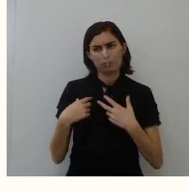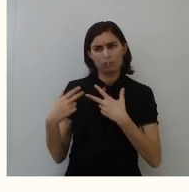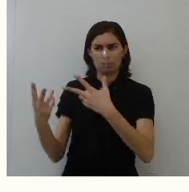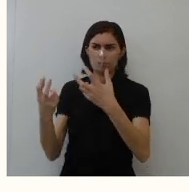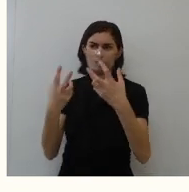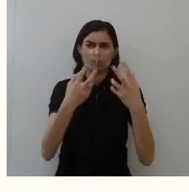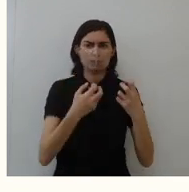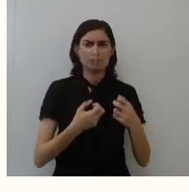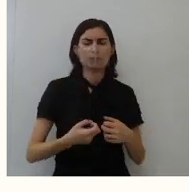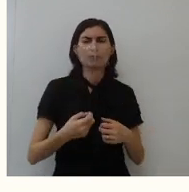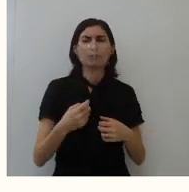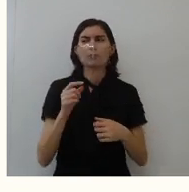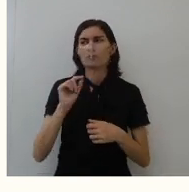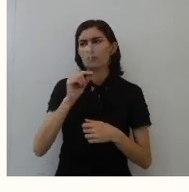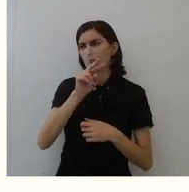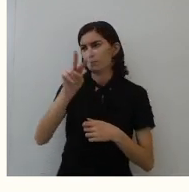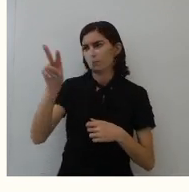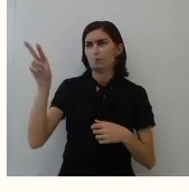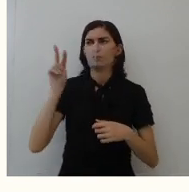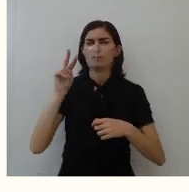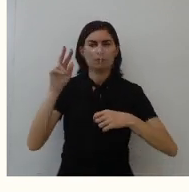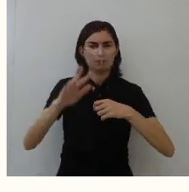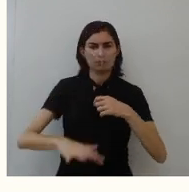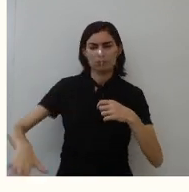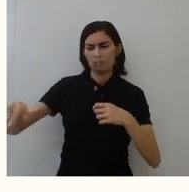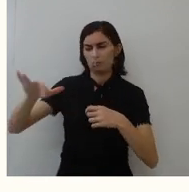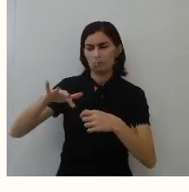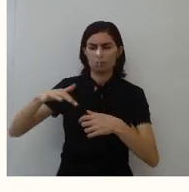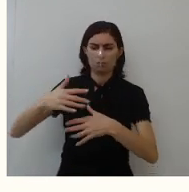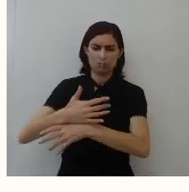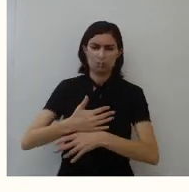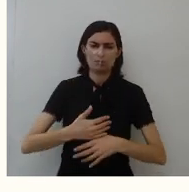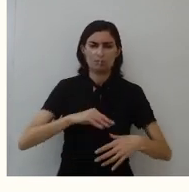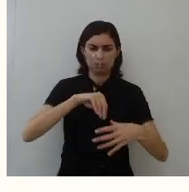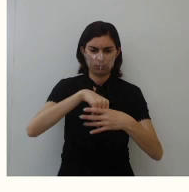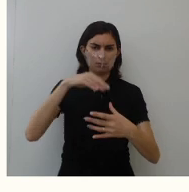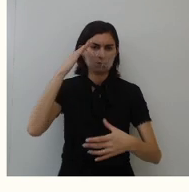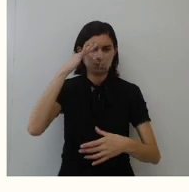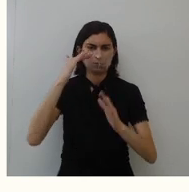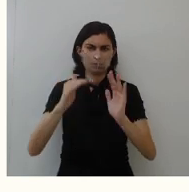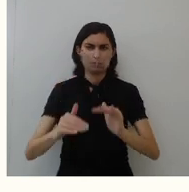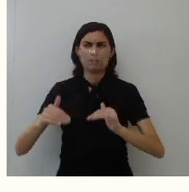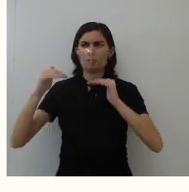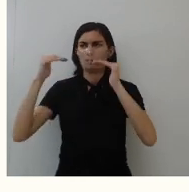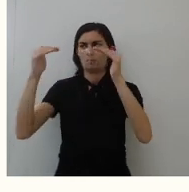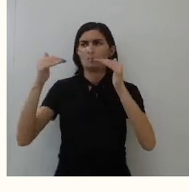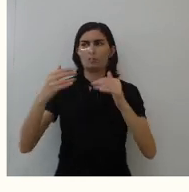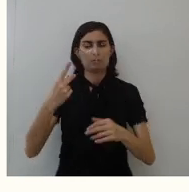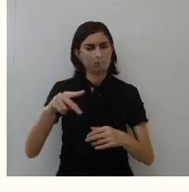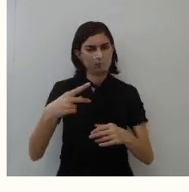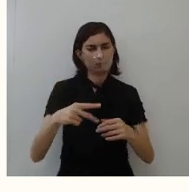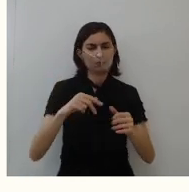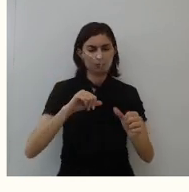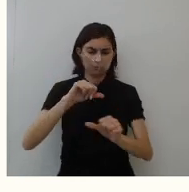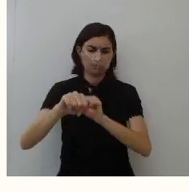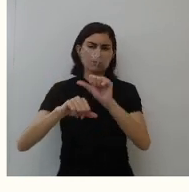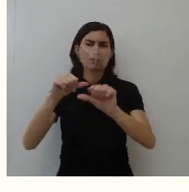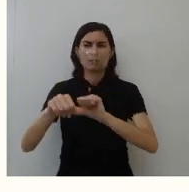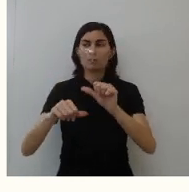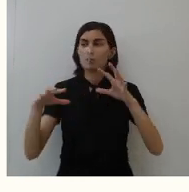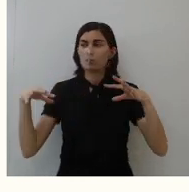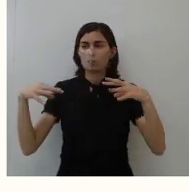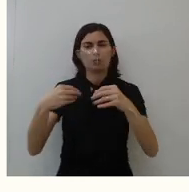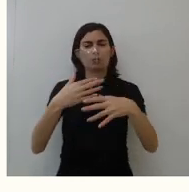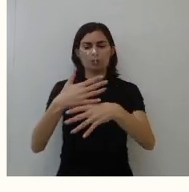percebam que essa rede urbana atual, né, dentro do entendimento de hierarquia, ela modificou. Todas